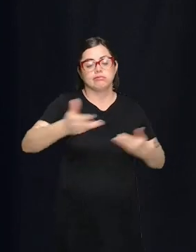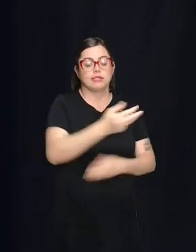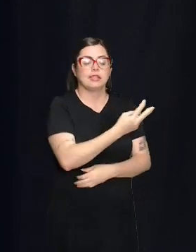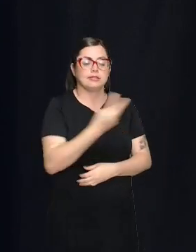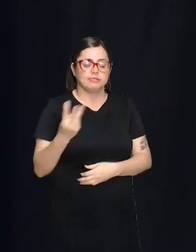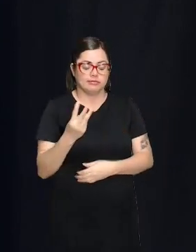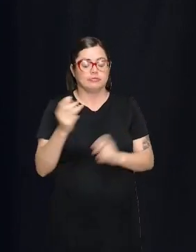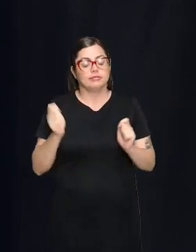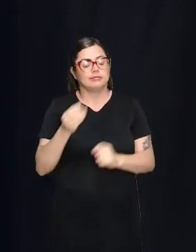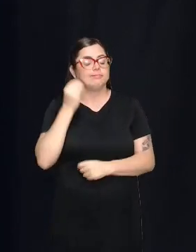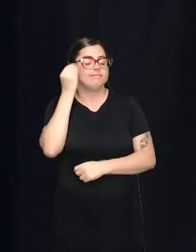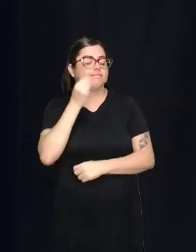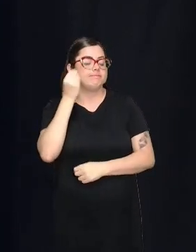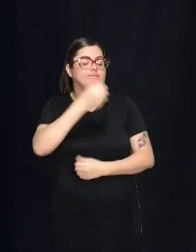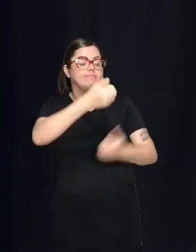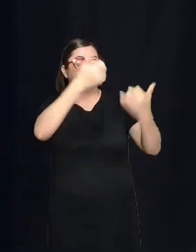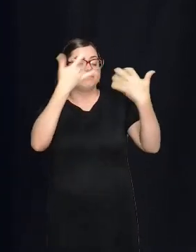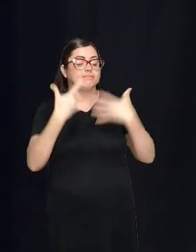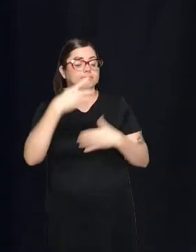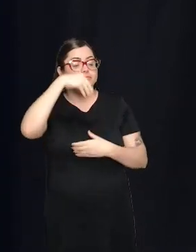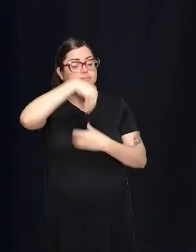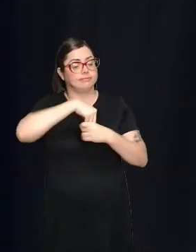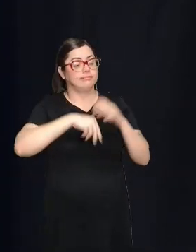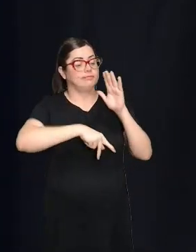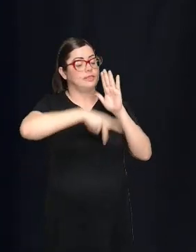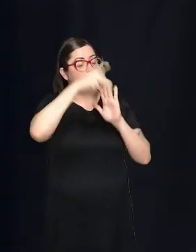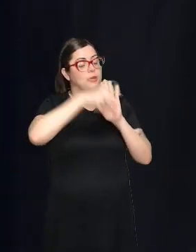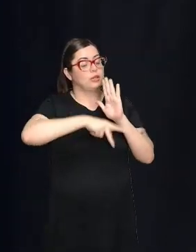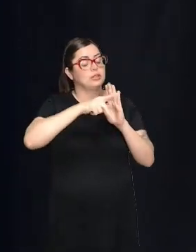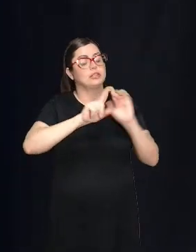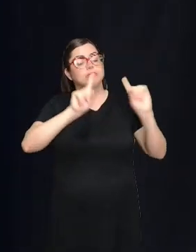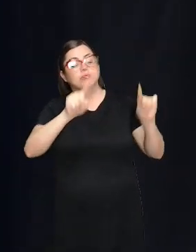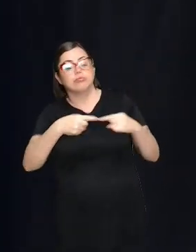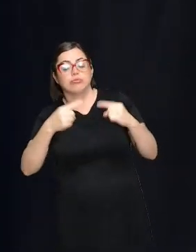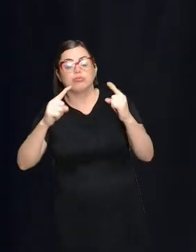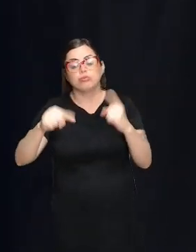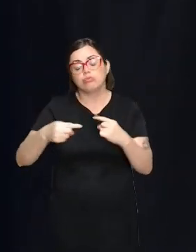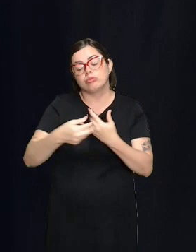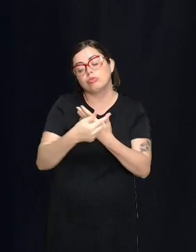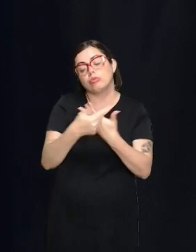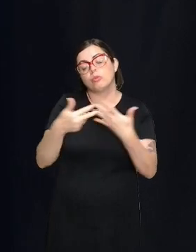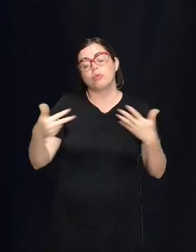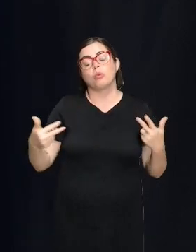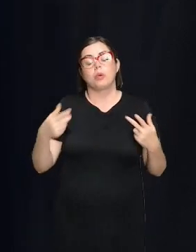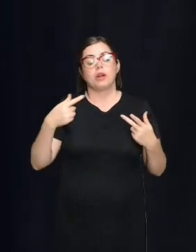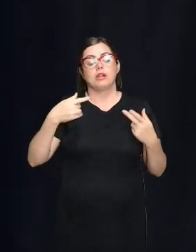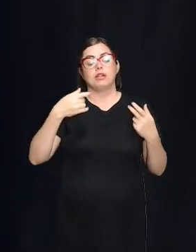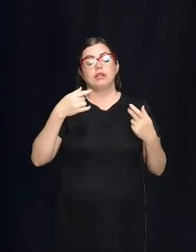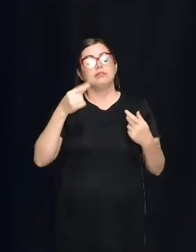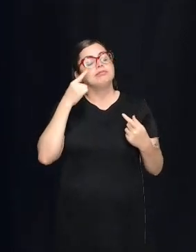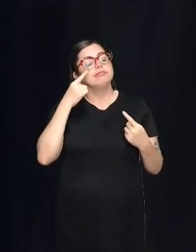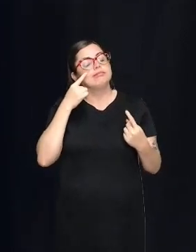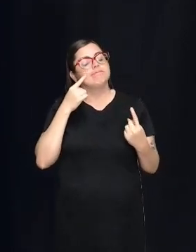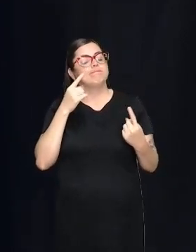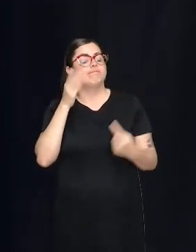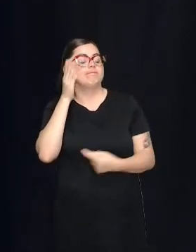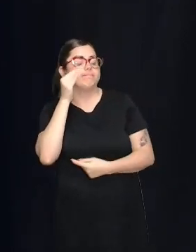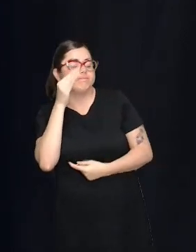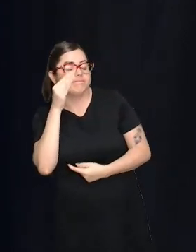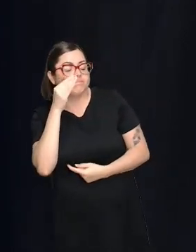no projeto, quais são os desafios que você tem de talvez atrair, engajar as